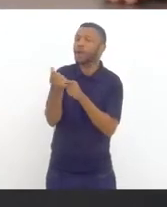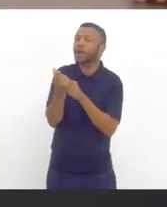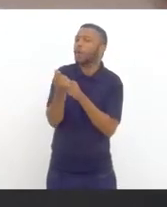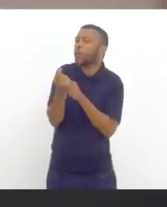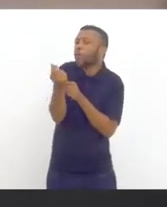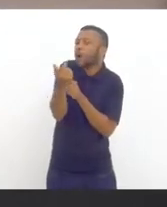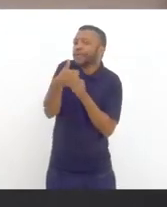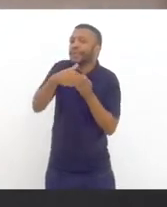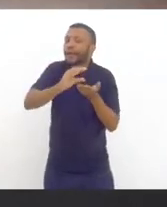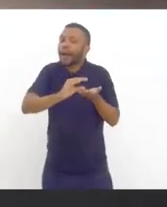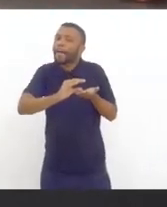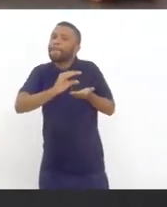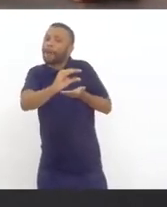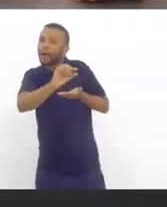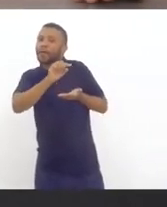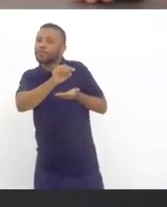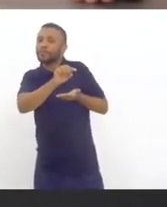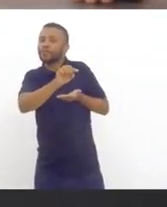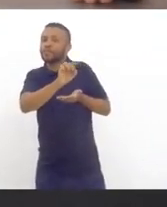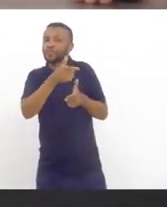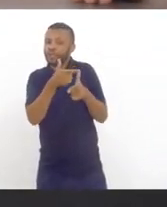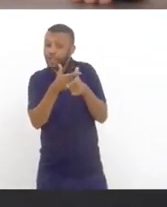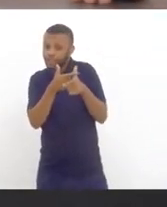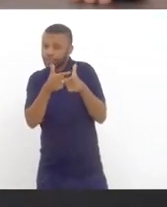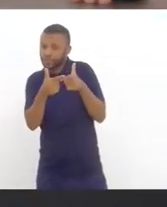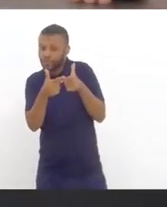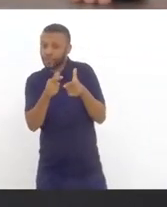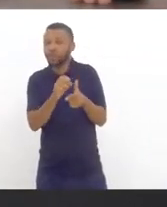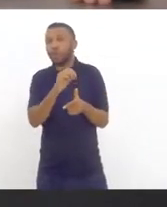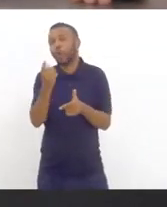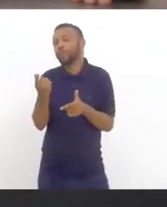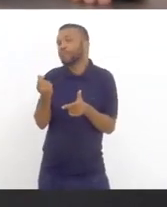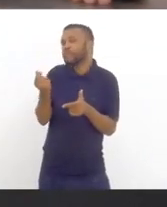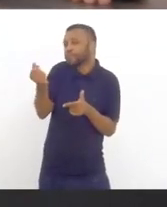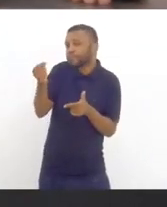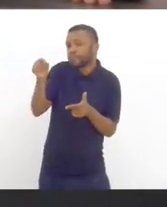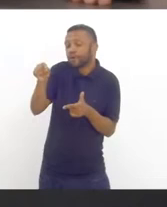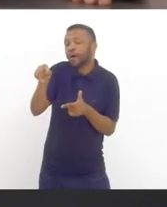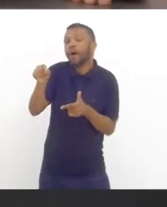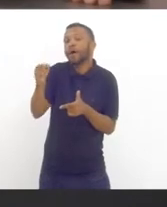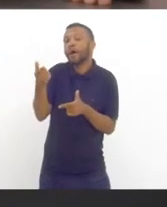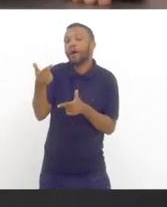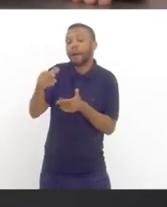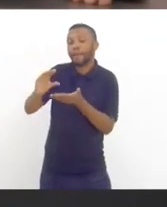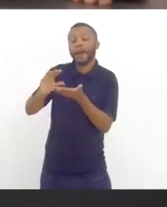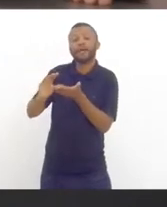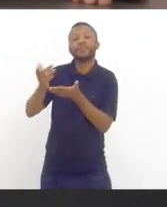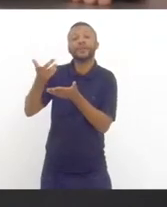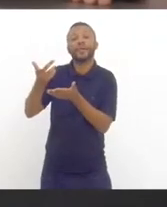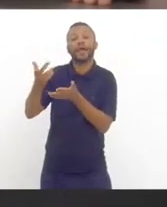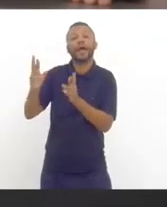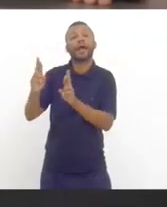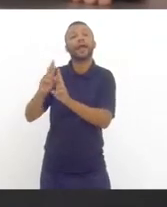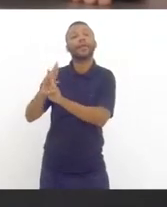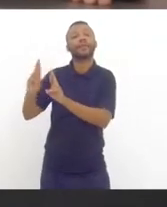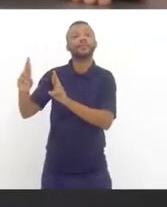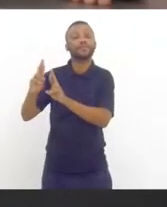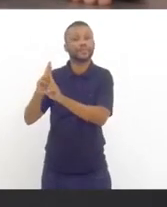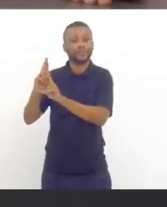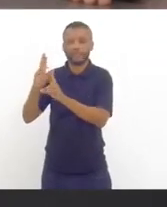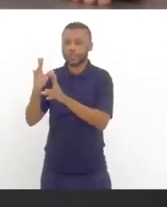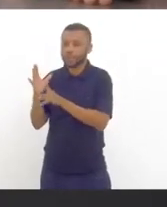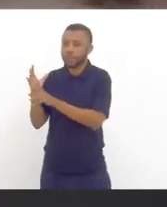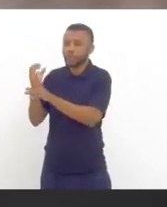a parte variável e quanto seria a parte relativa que computaria